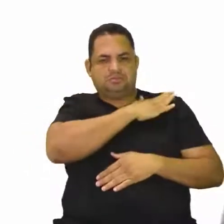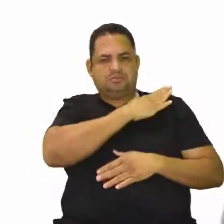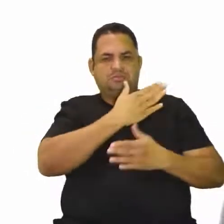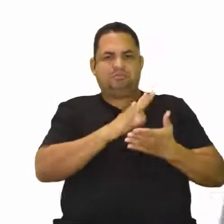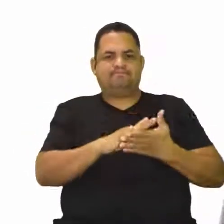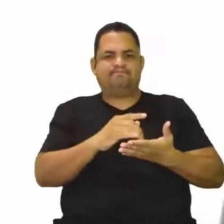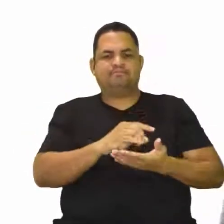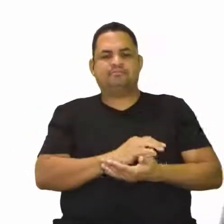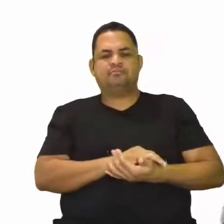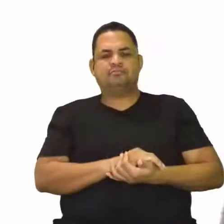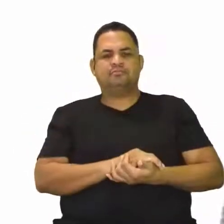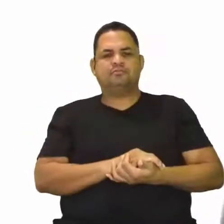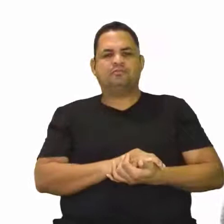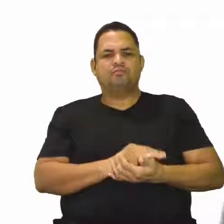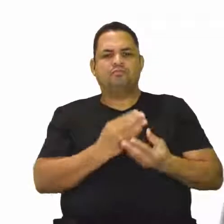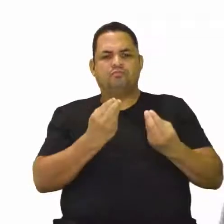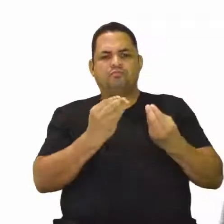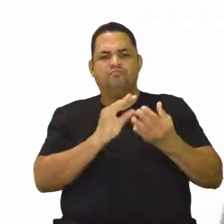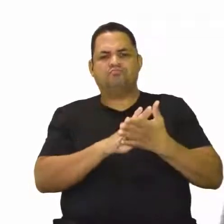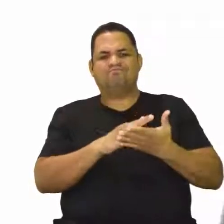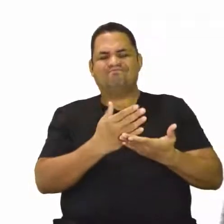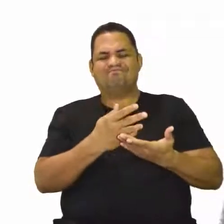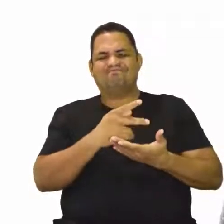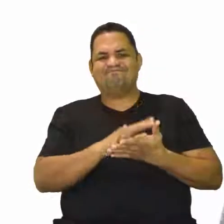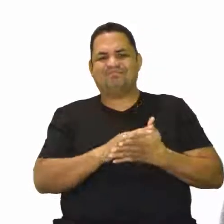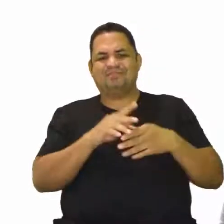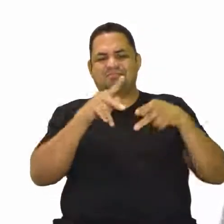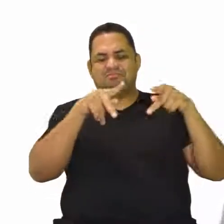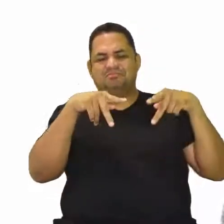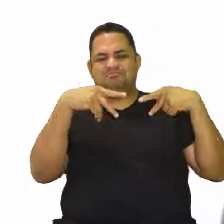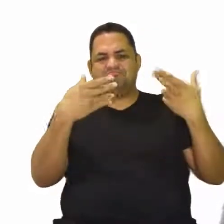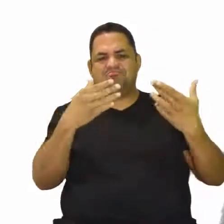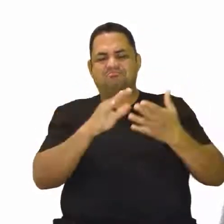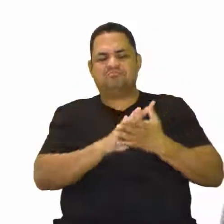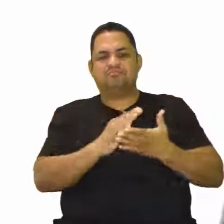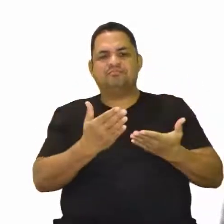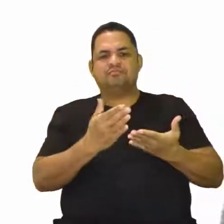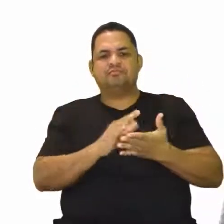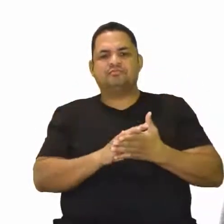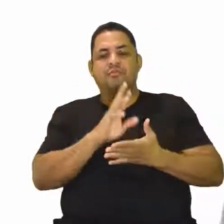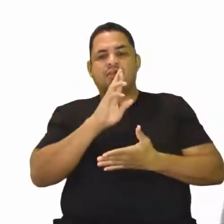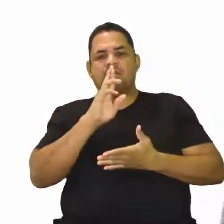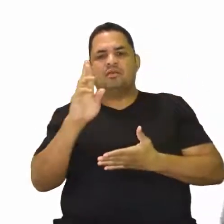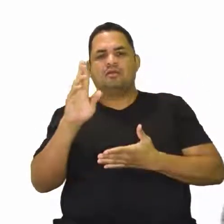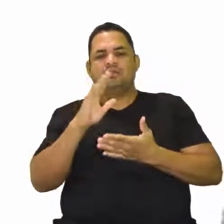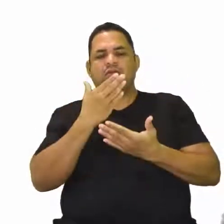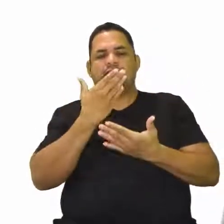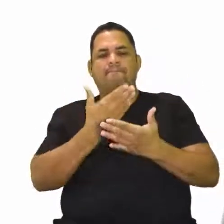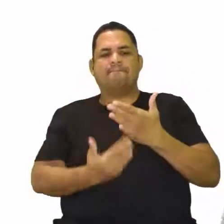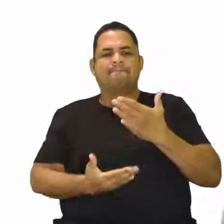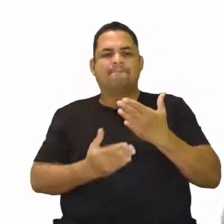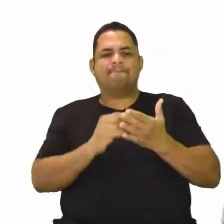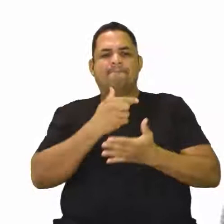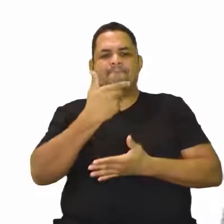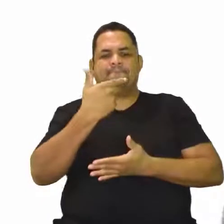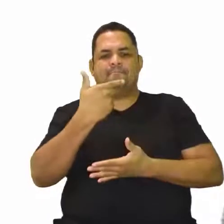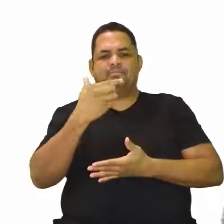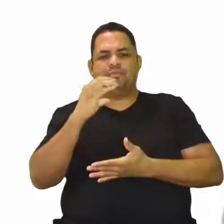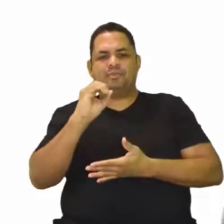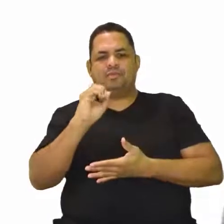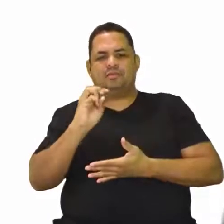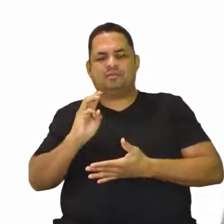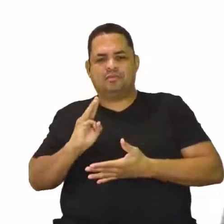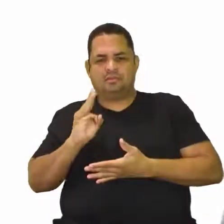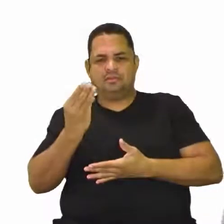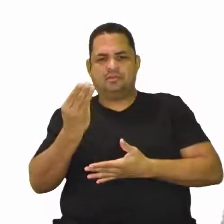Nossa um texto Gente é muita gente é por isso que você fala só a União Soviética ela vai perder 20